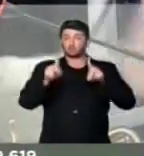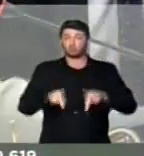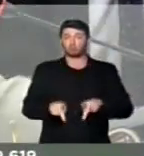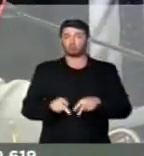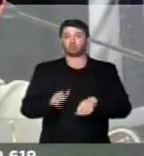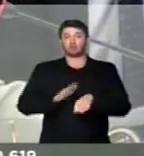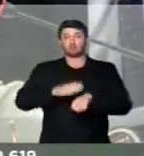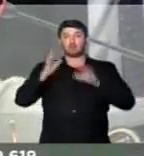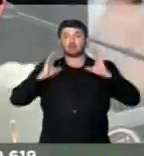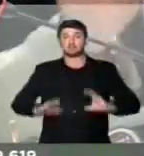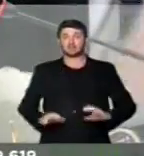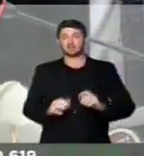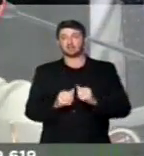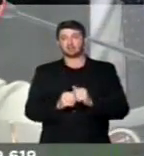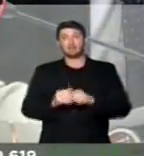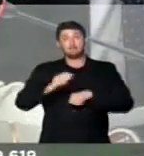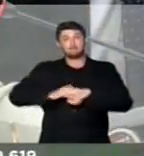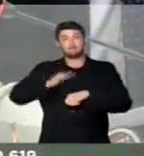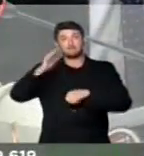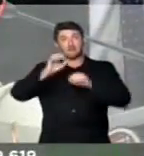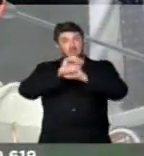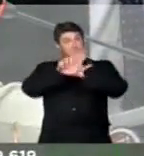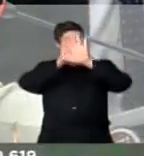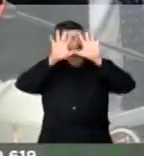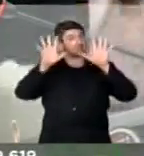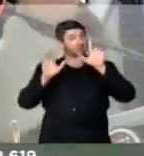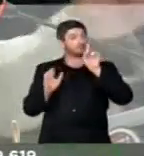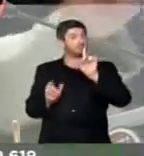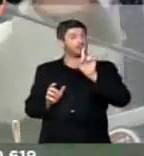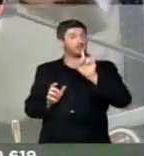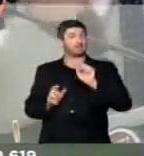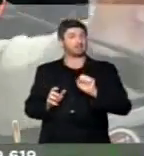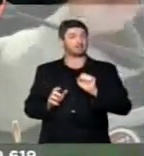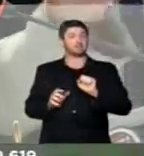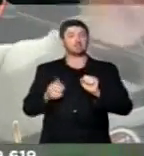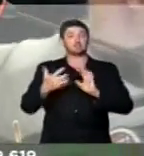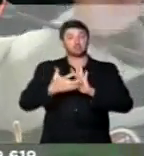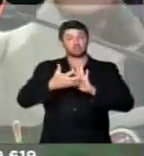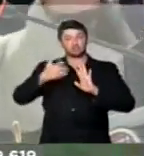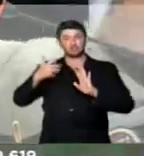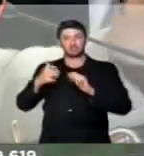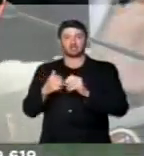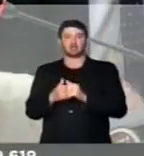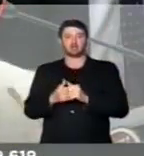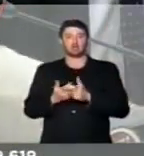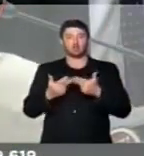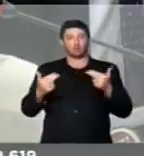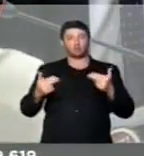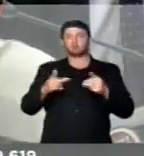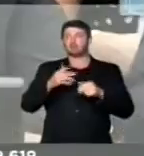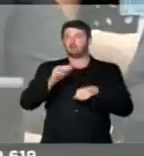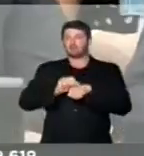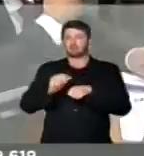povo, mais cidadania, mais transparência. É preciso arrancar alegrias ao futuro. Antes de passar